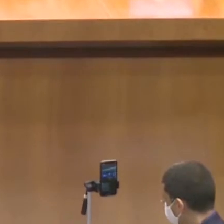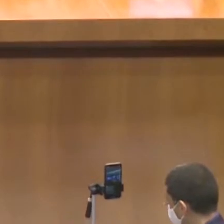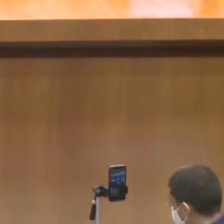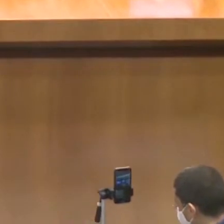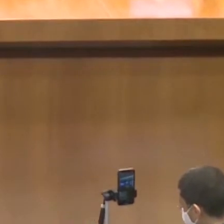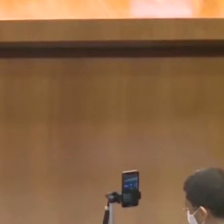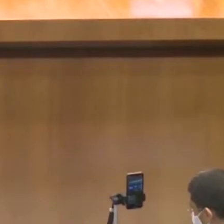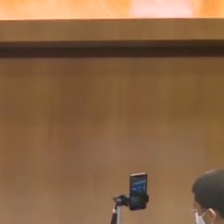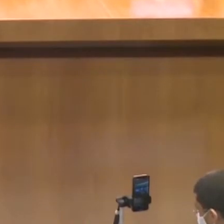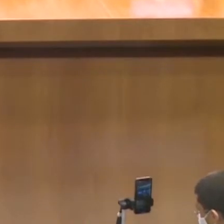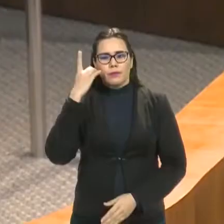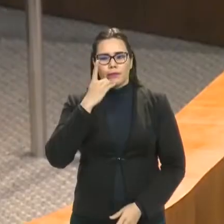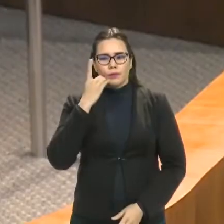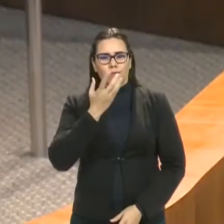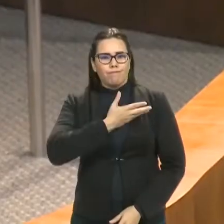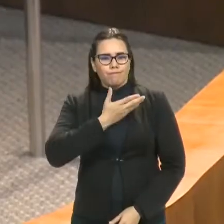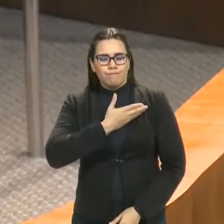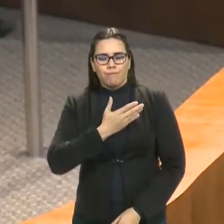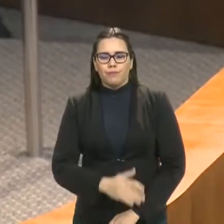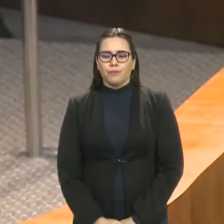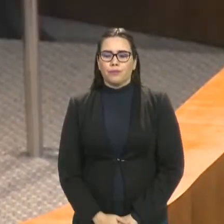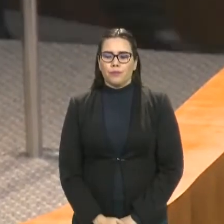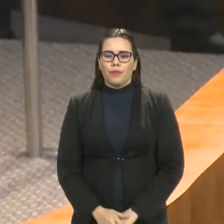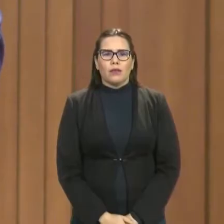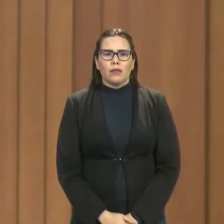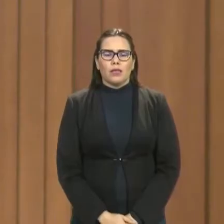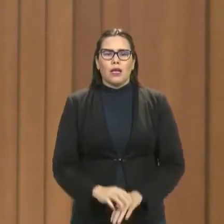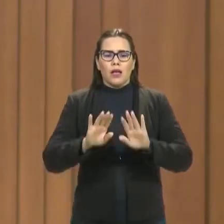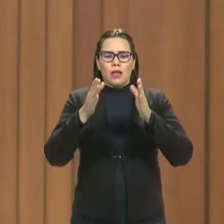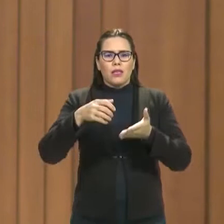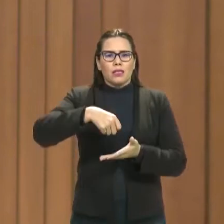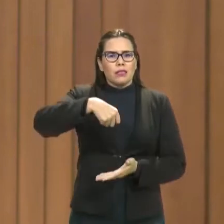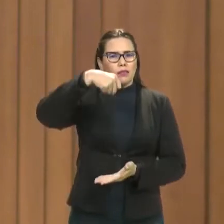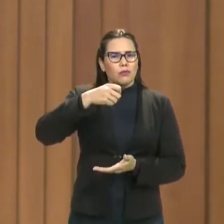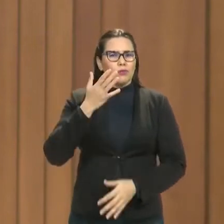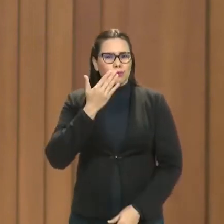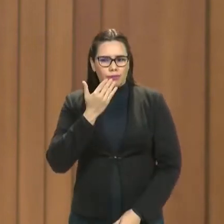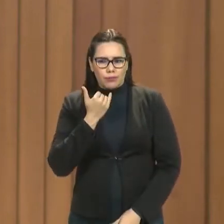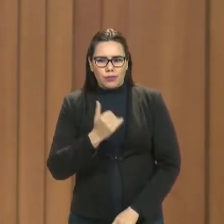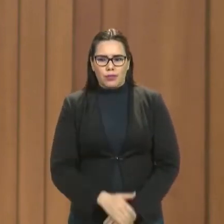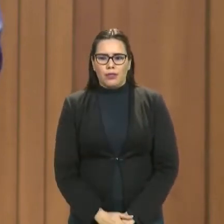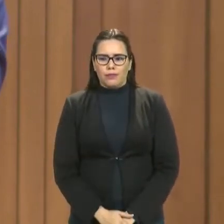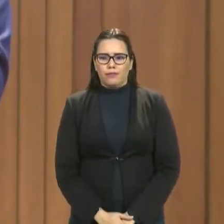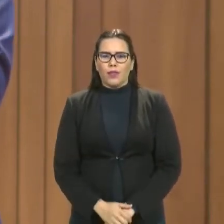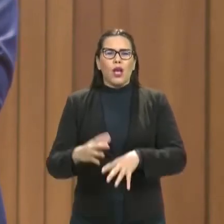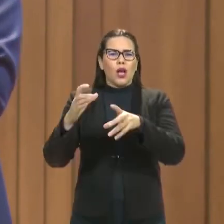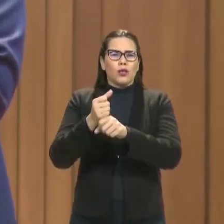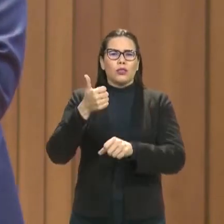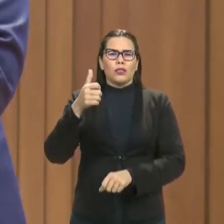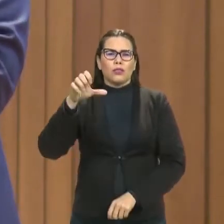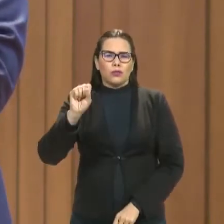minuto de silêncio em razão do acontecido ou Deputado Leonardo Sá anunciou entrega de cestas básicas no município de Pinheiro